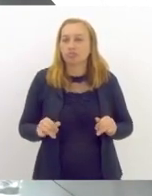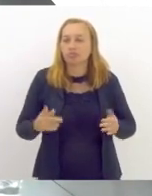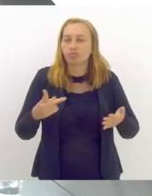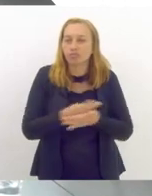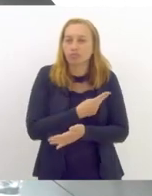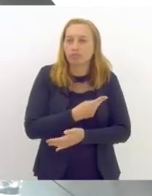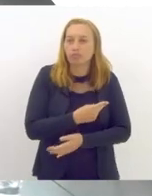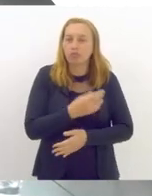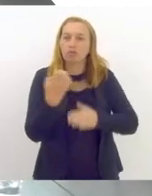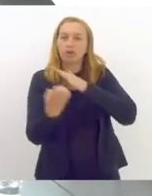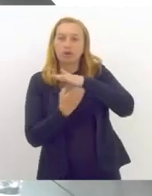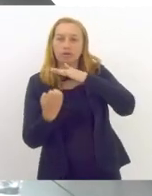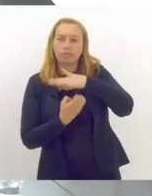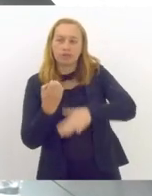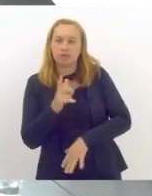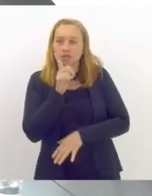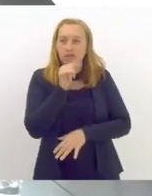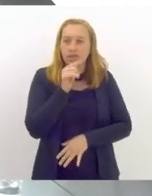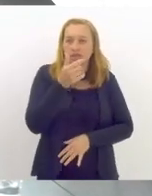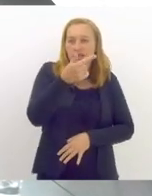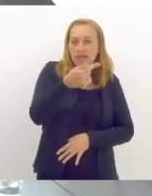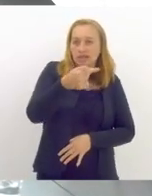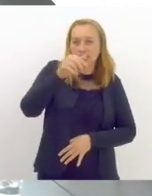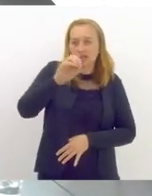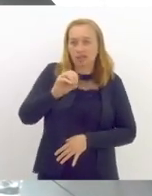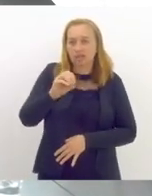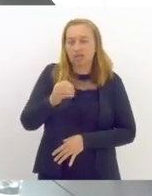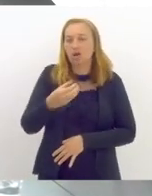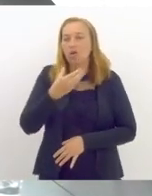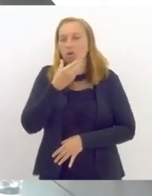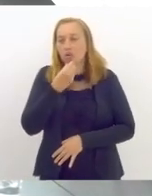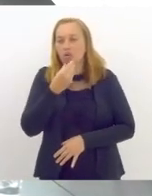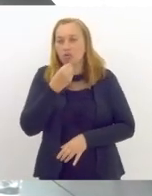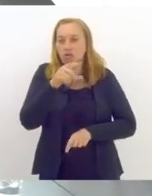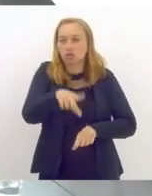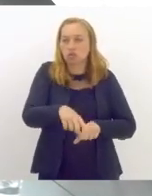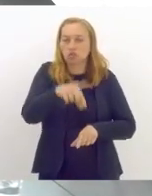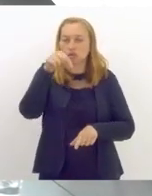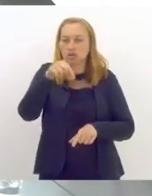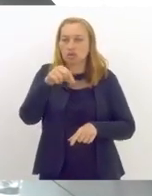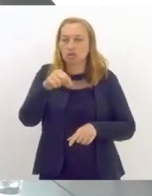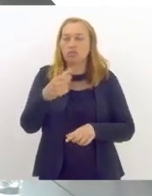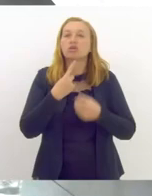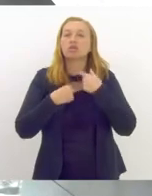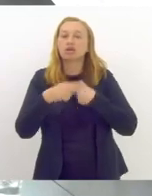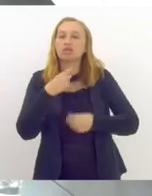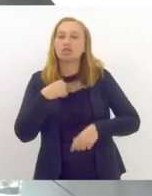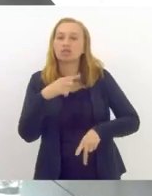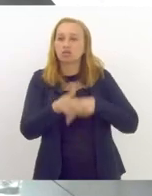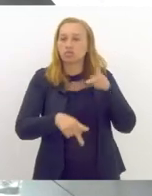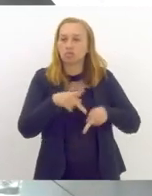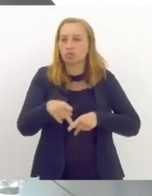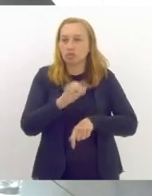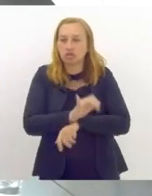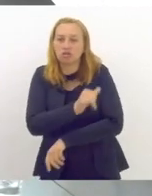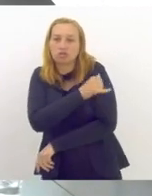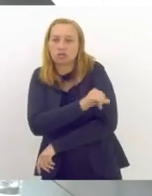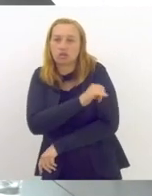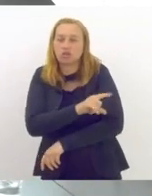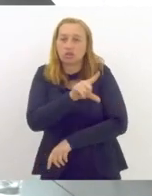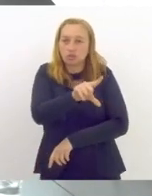aonde 70 homens forem eleitos pela vontade do povo do Estado do Rio de Janeiro tiveram uma decisão